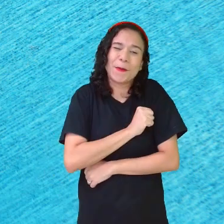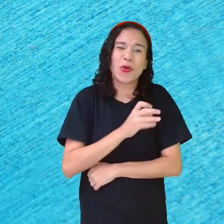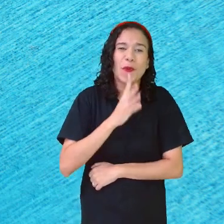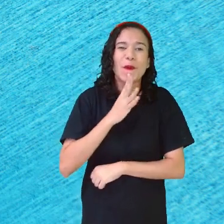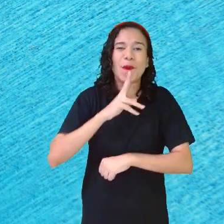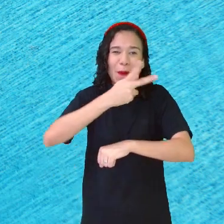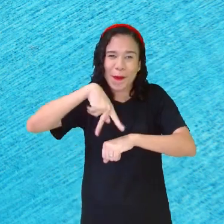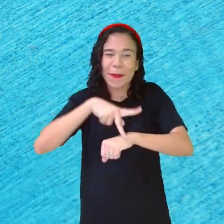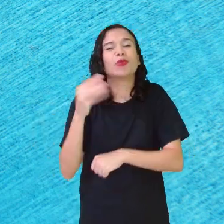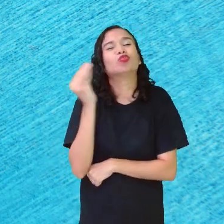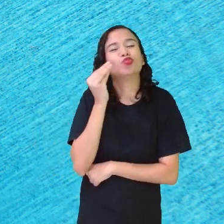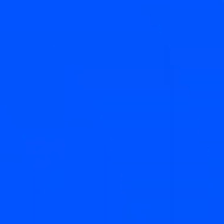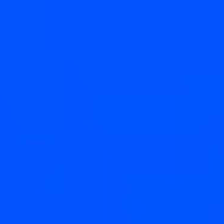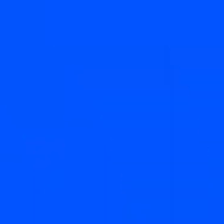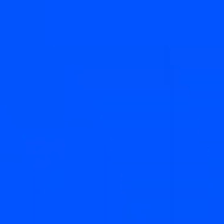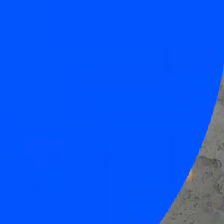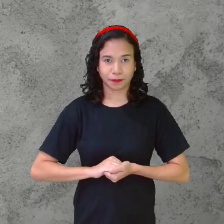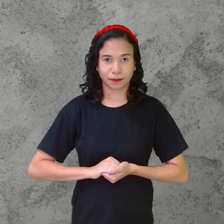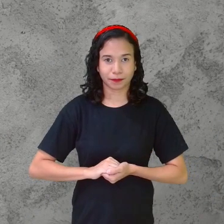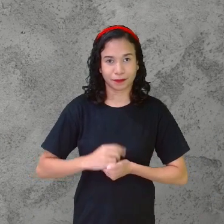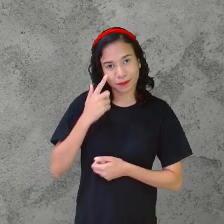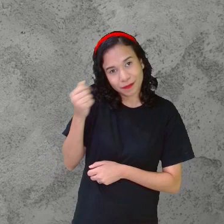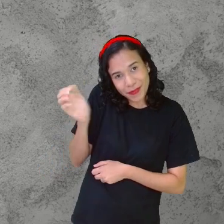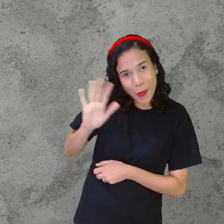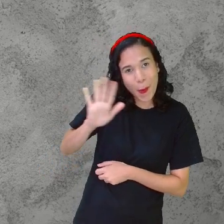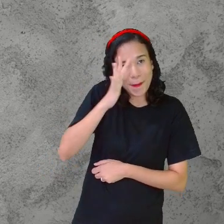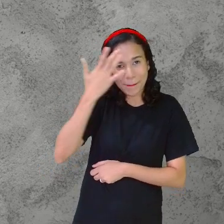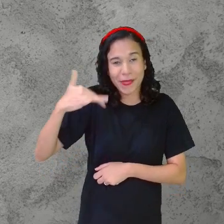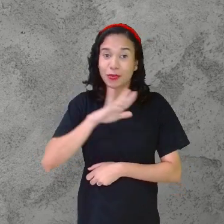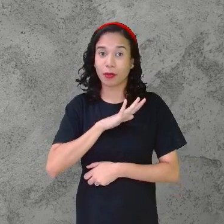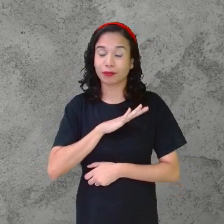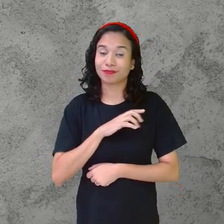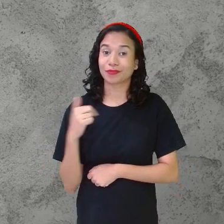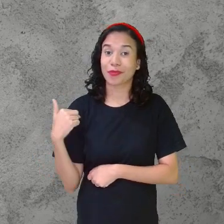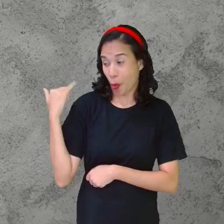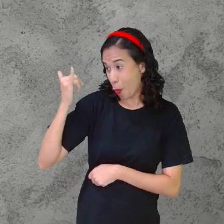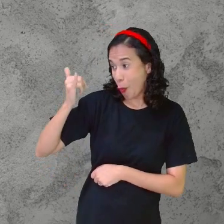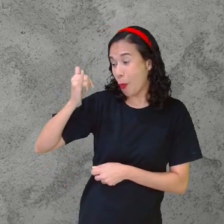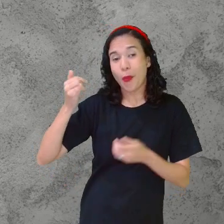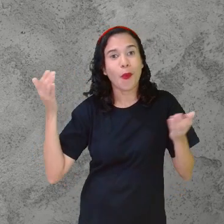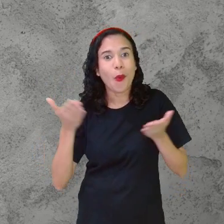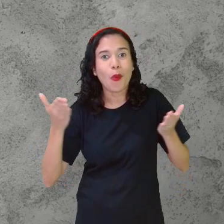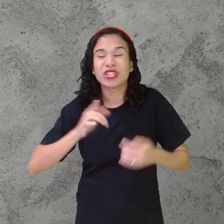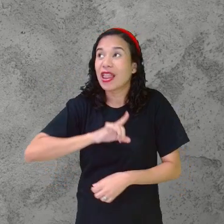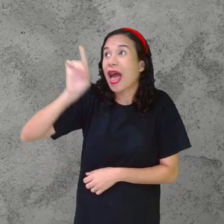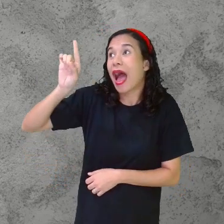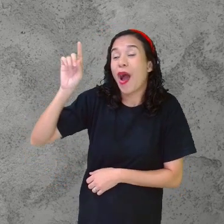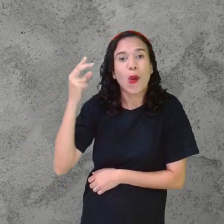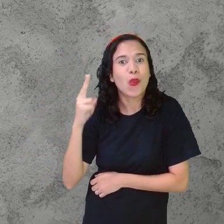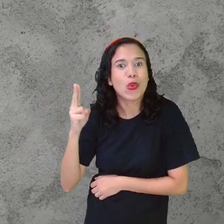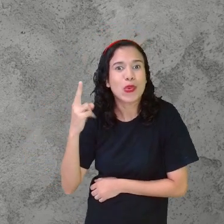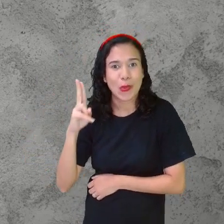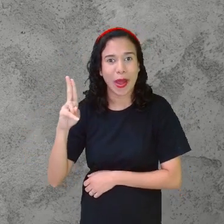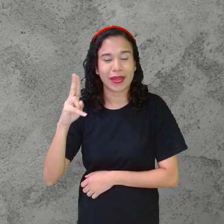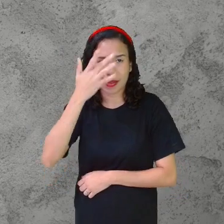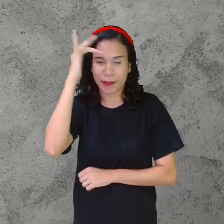país. Um beijo e até a próxima. Olá, turminha! O nosso conto de hoje, ele veio lá do Uruguai e